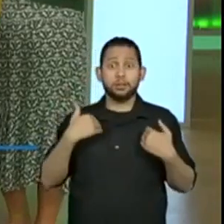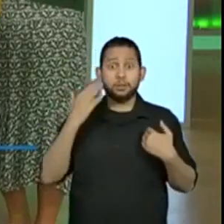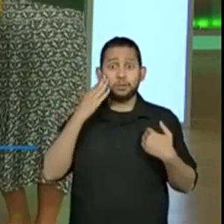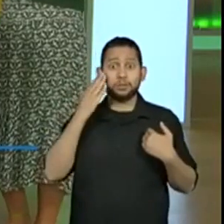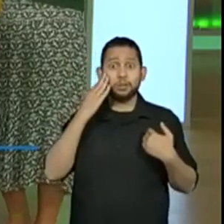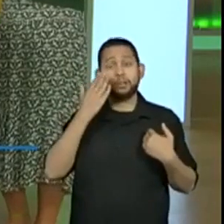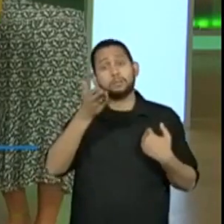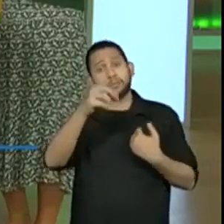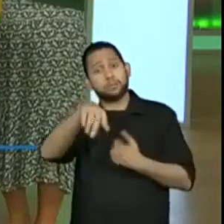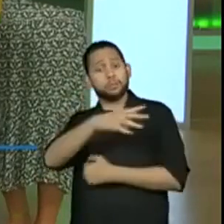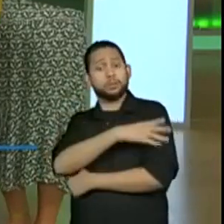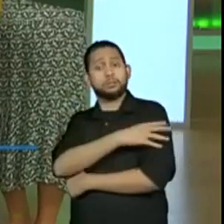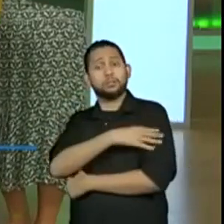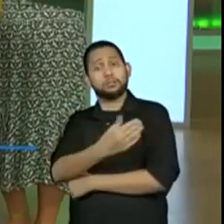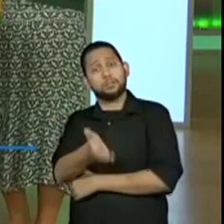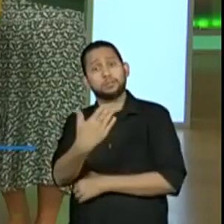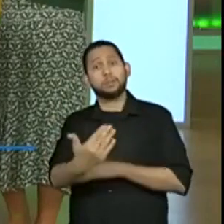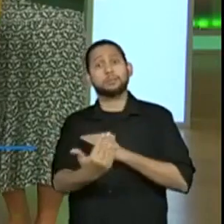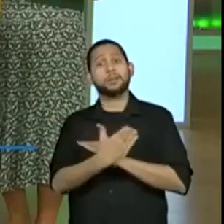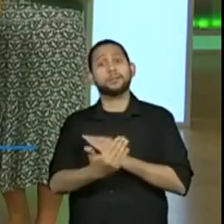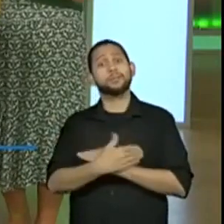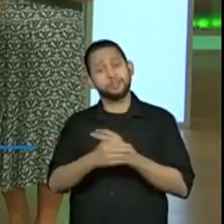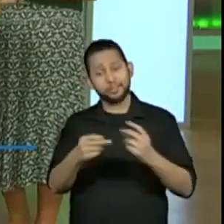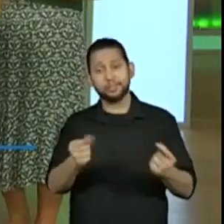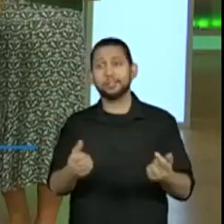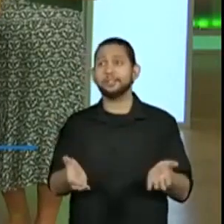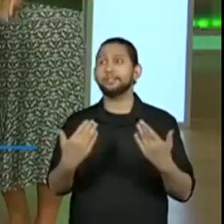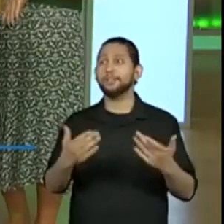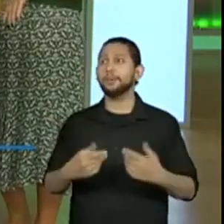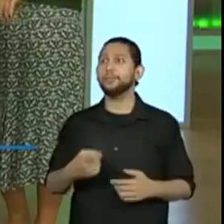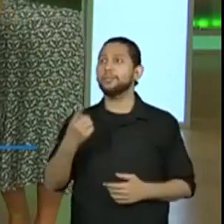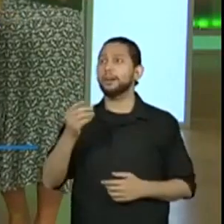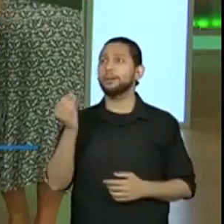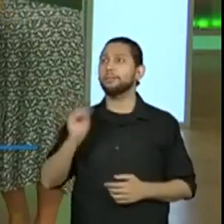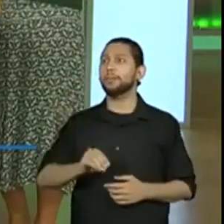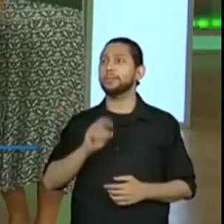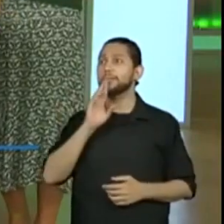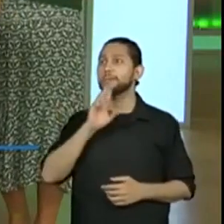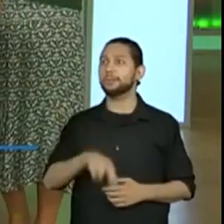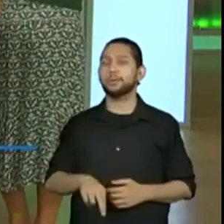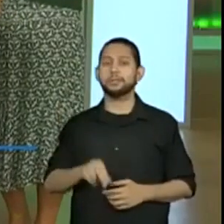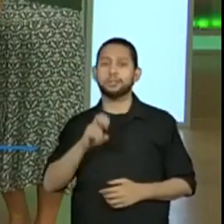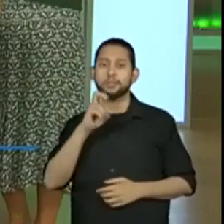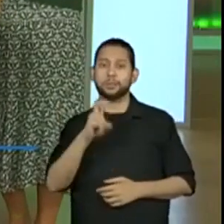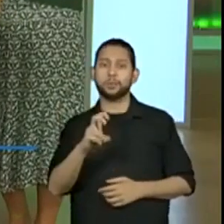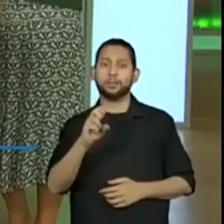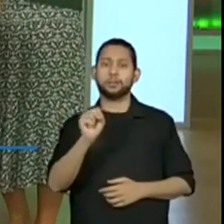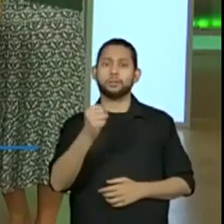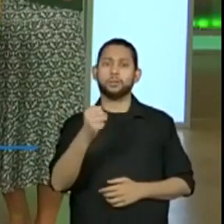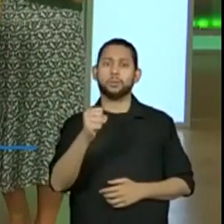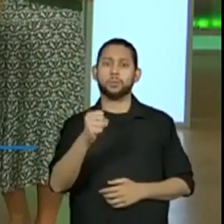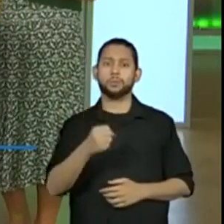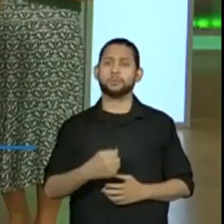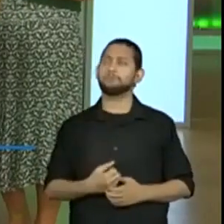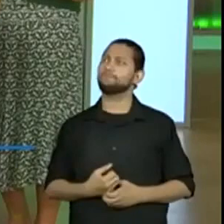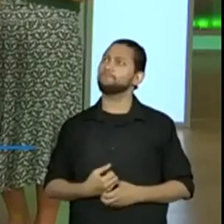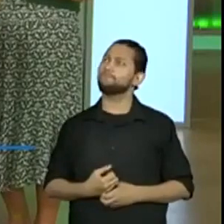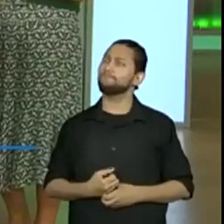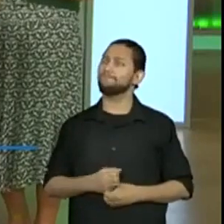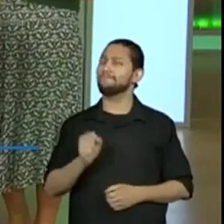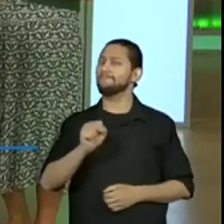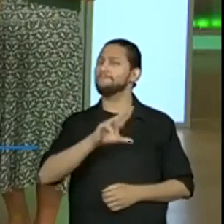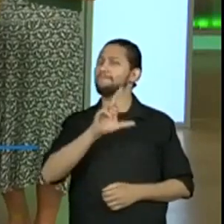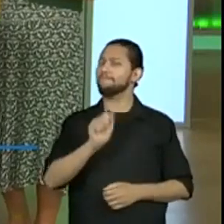ano podia me ajudar, não é verdade? Sim, vamos lá. Ah lá, já colocaram. Já? 58. 58,